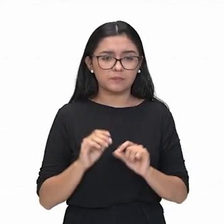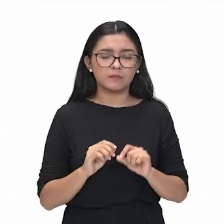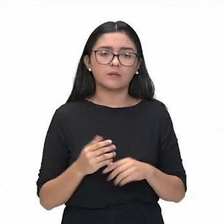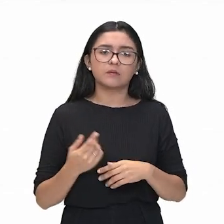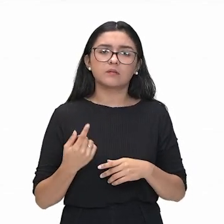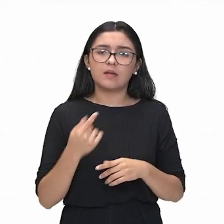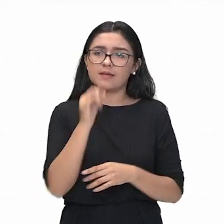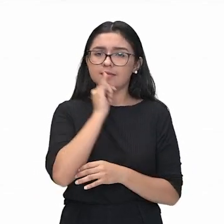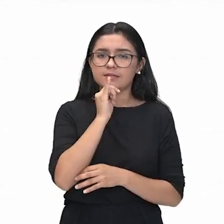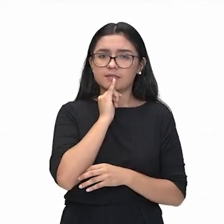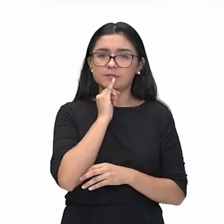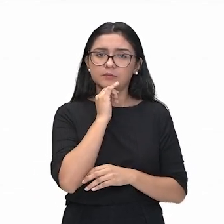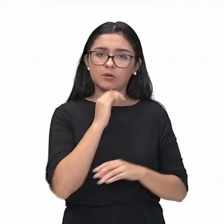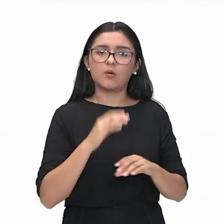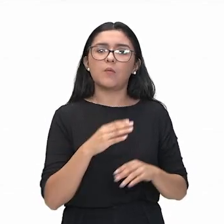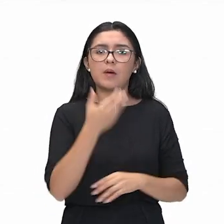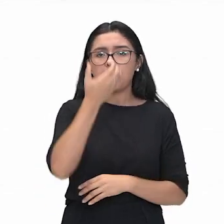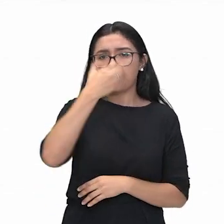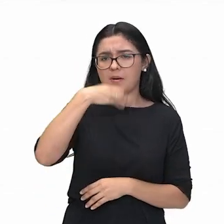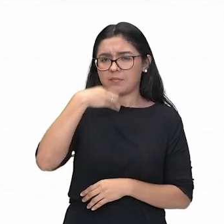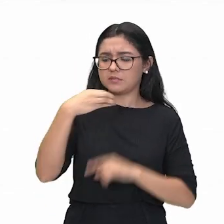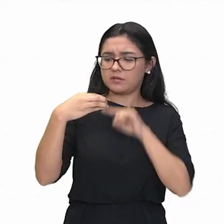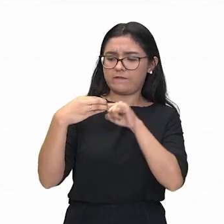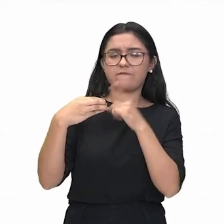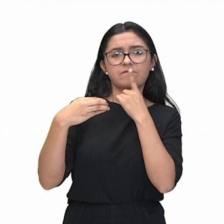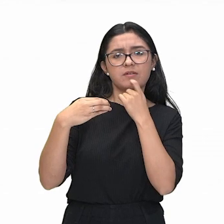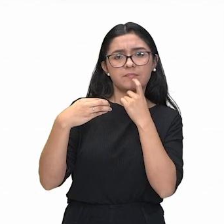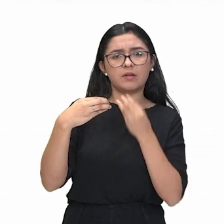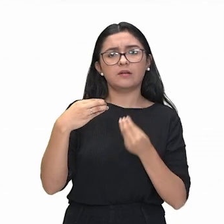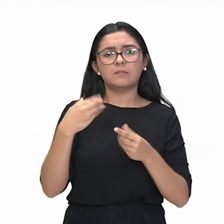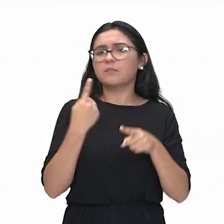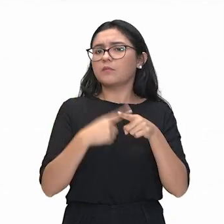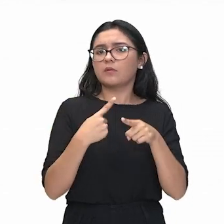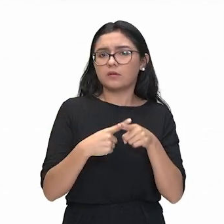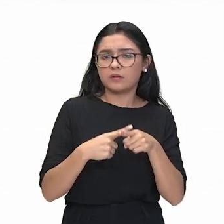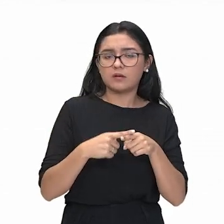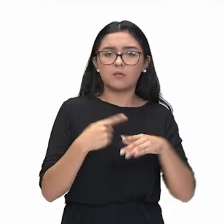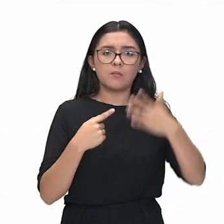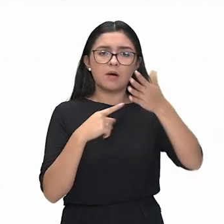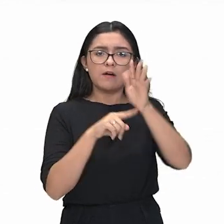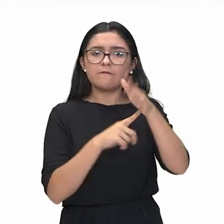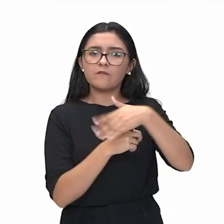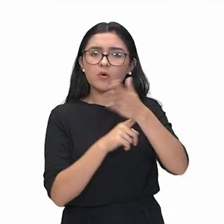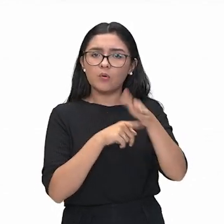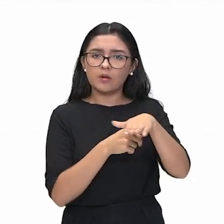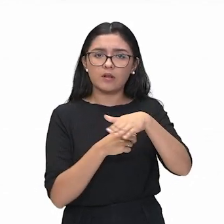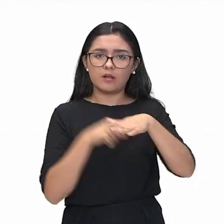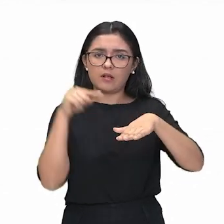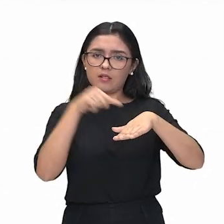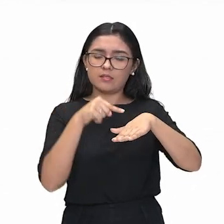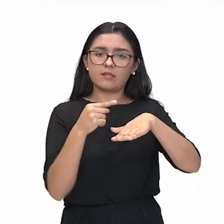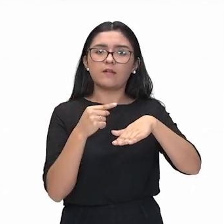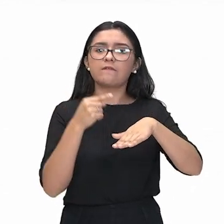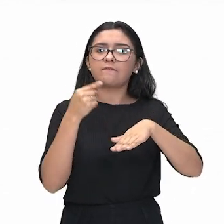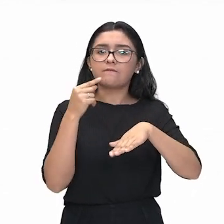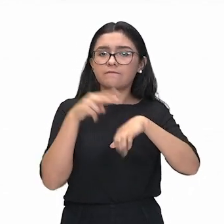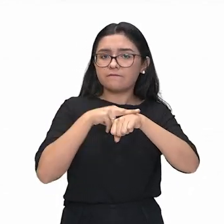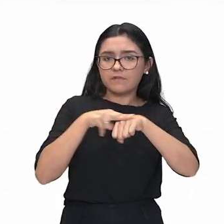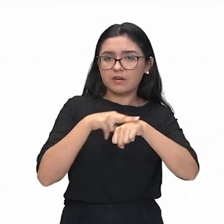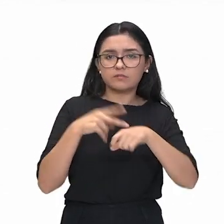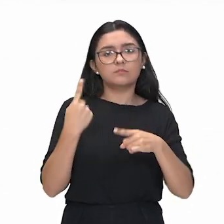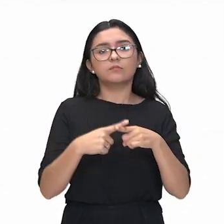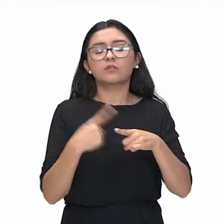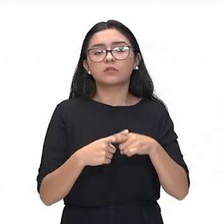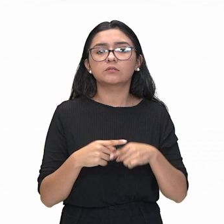uma maçã seja vermelha? O que será que faz com que uma folha seja verde? Porque os objetos têm